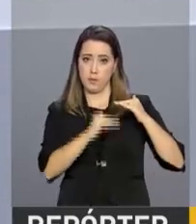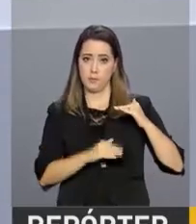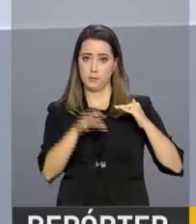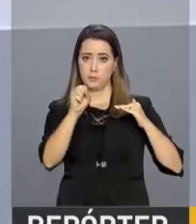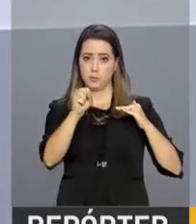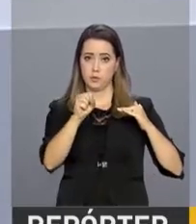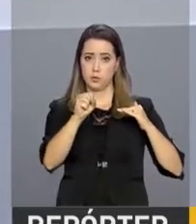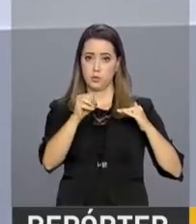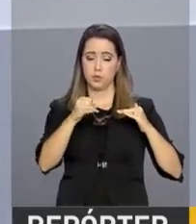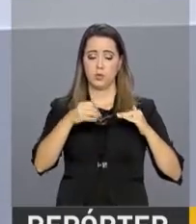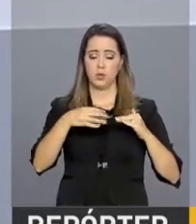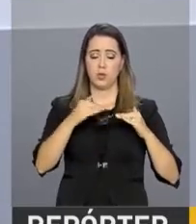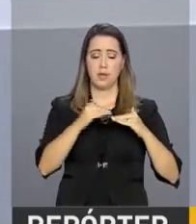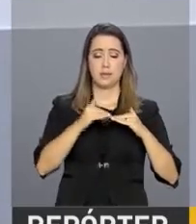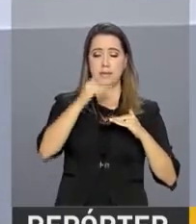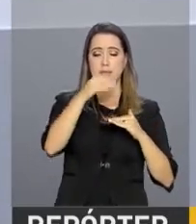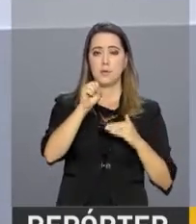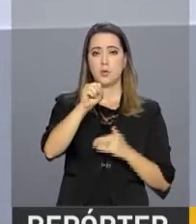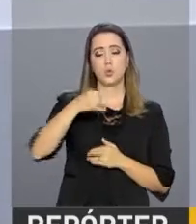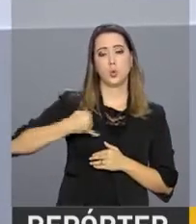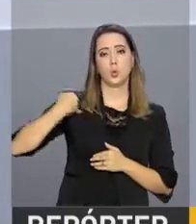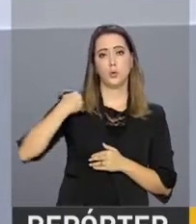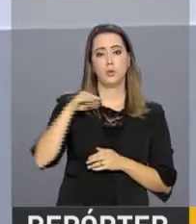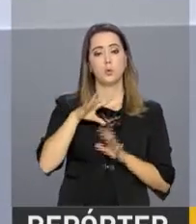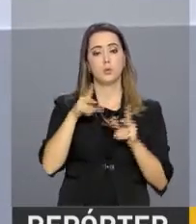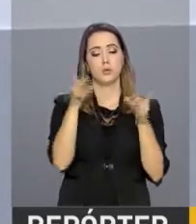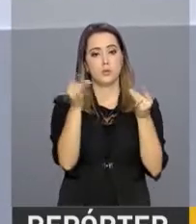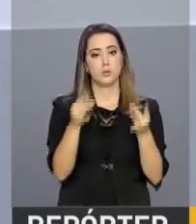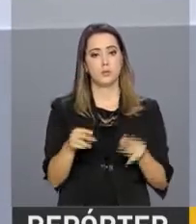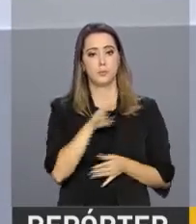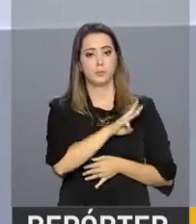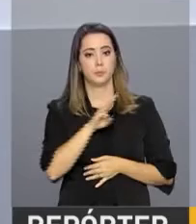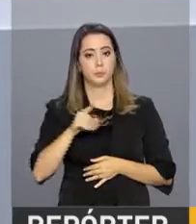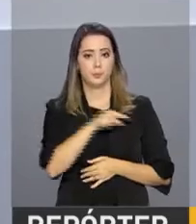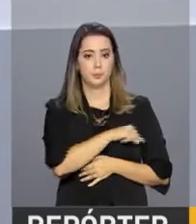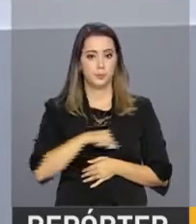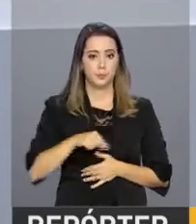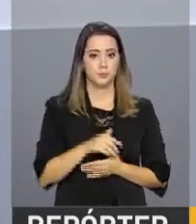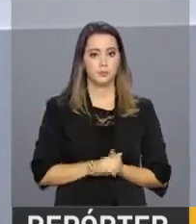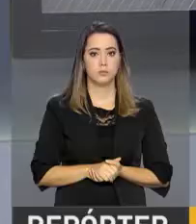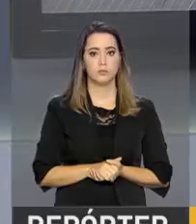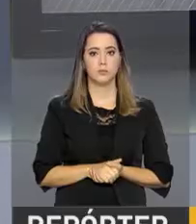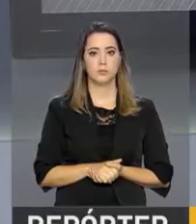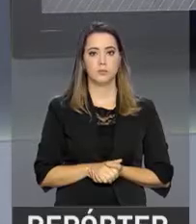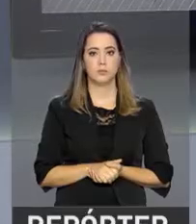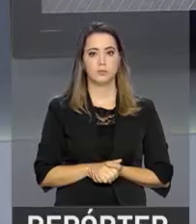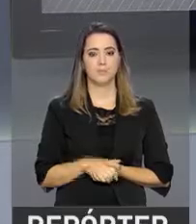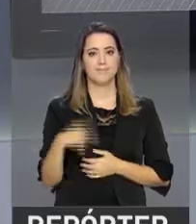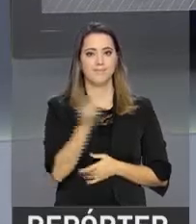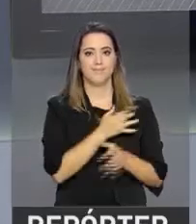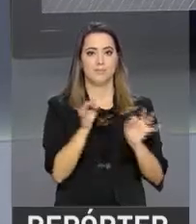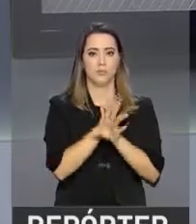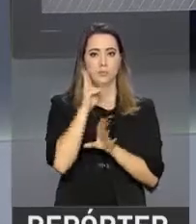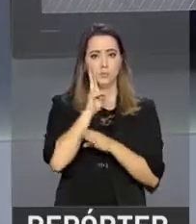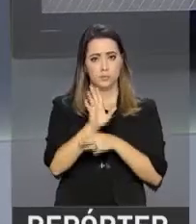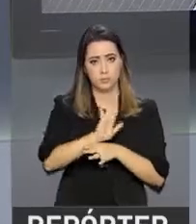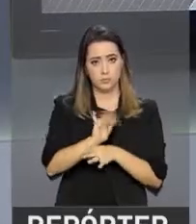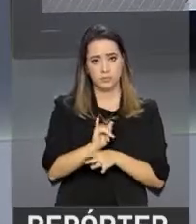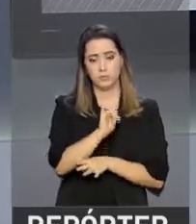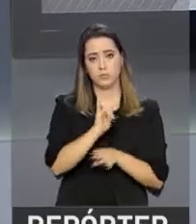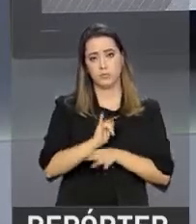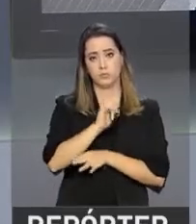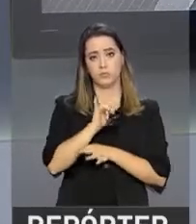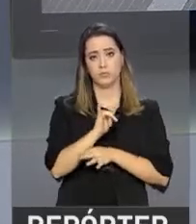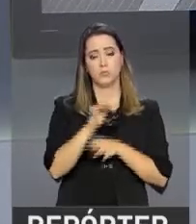mais. Todas as informações sobre o imposto de renda você encontra no site da Receita Federal. Nós ficamos por aqui. Você pode rever